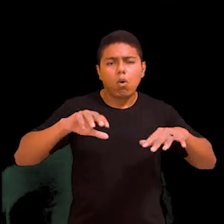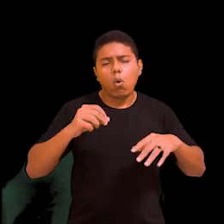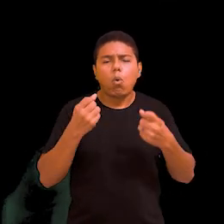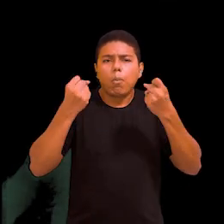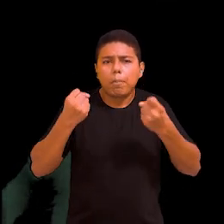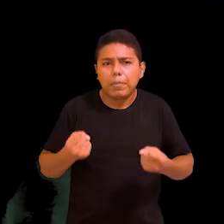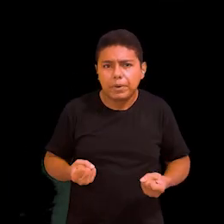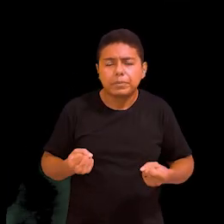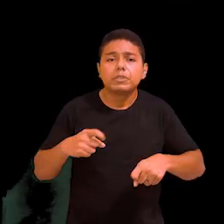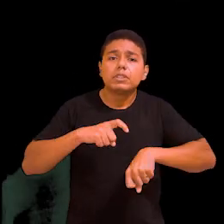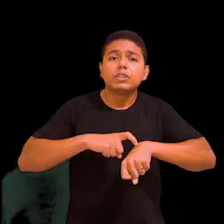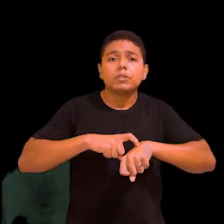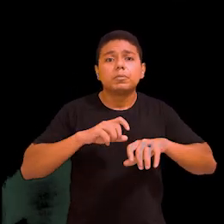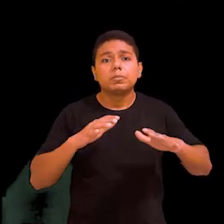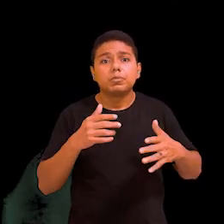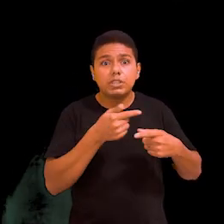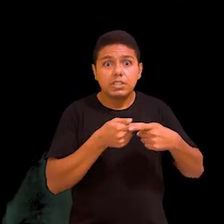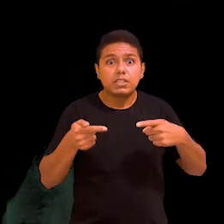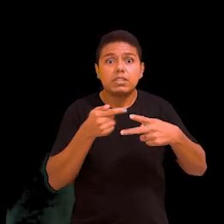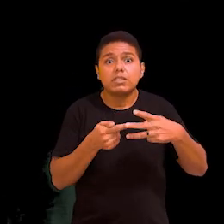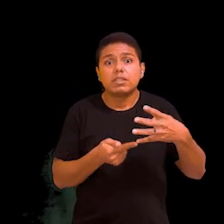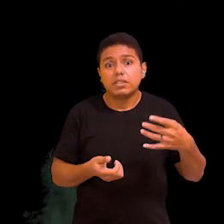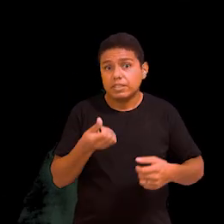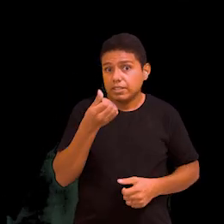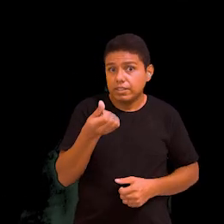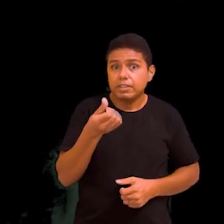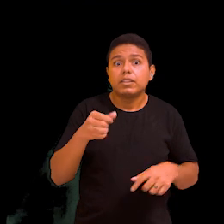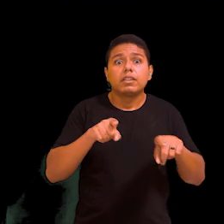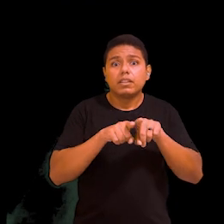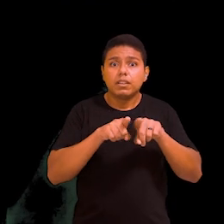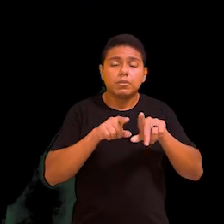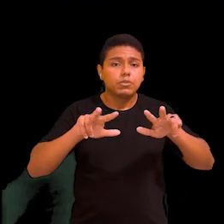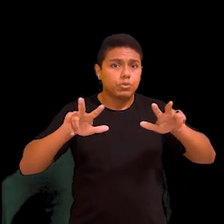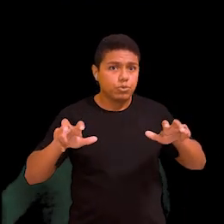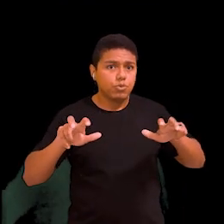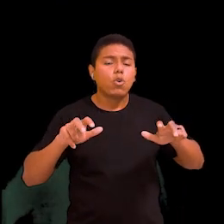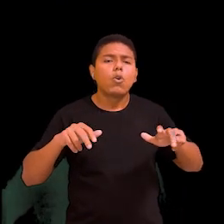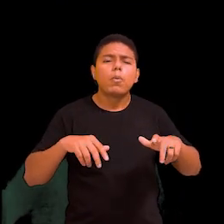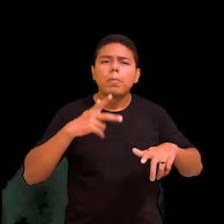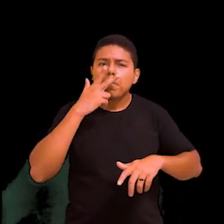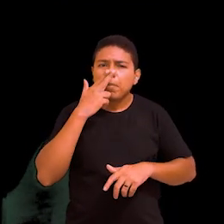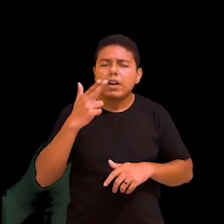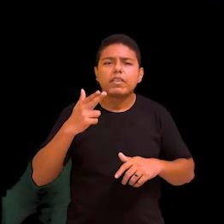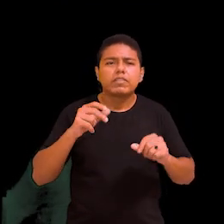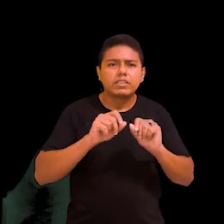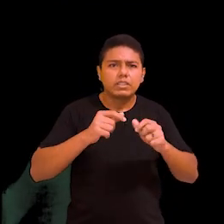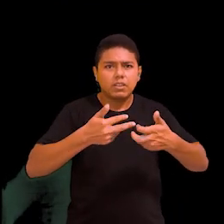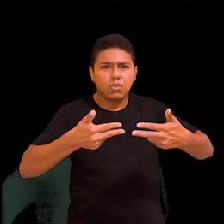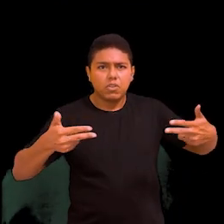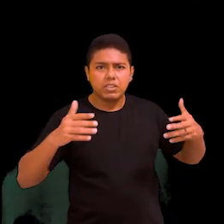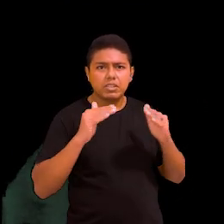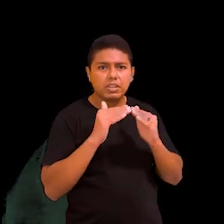atividades extenuantes ou levantar pesos por aproximadamente 6 semanas. Em relação às